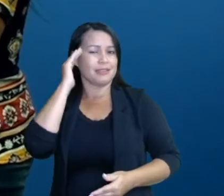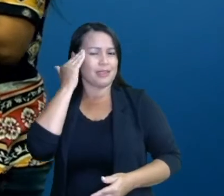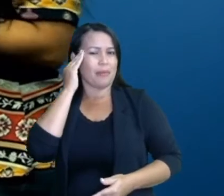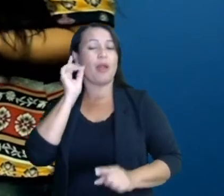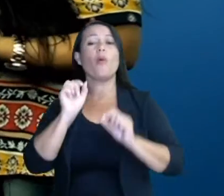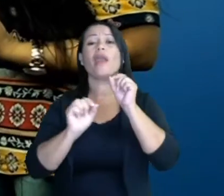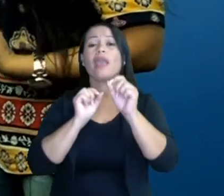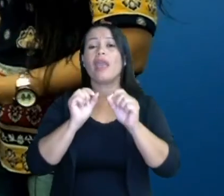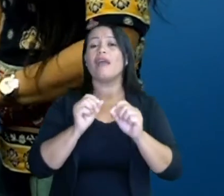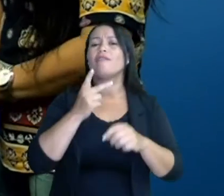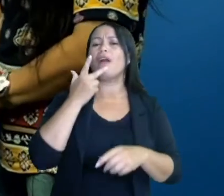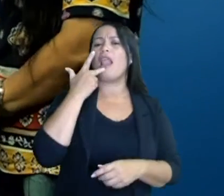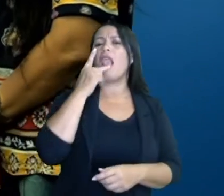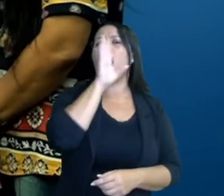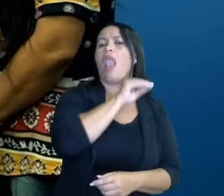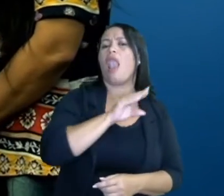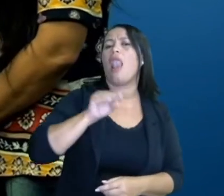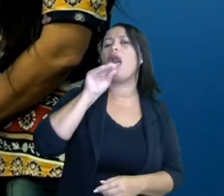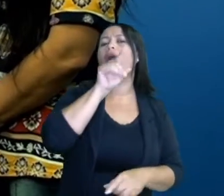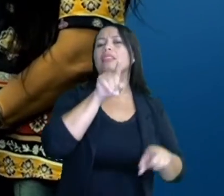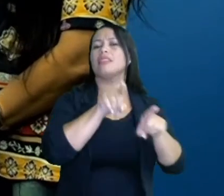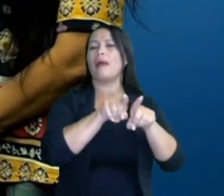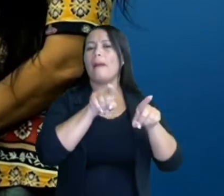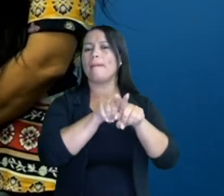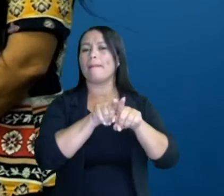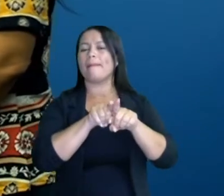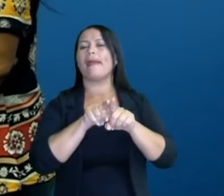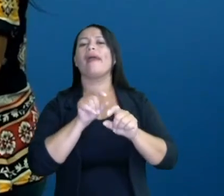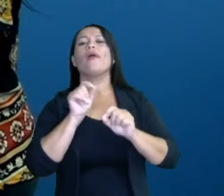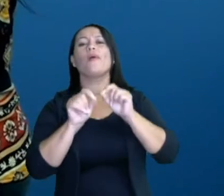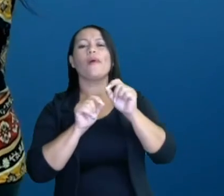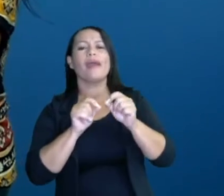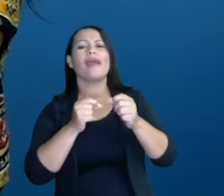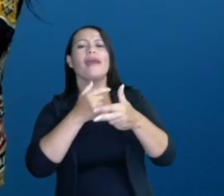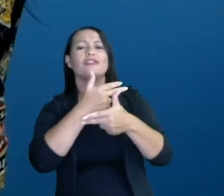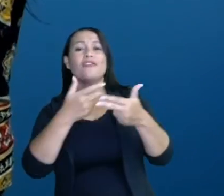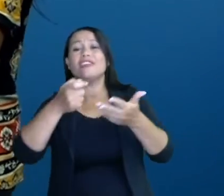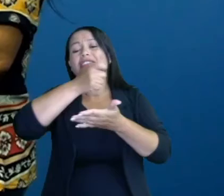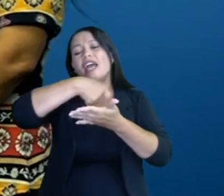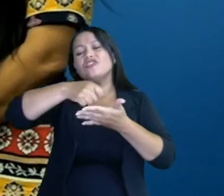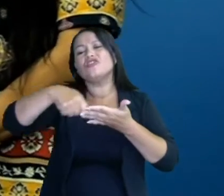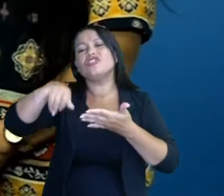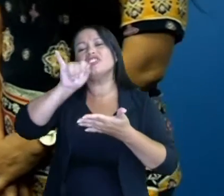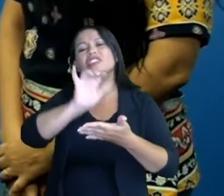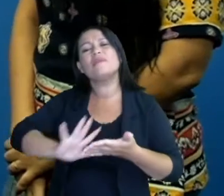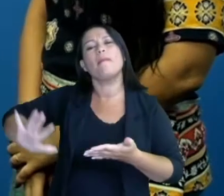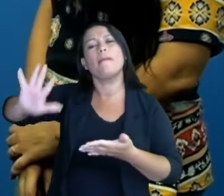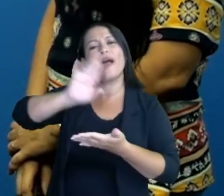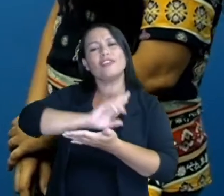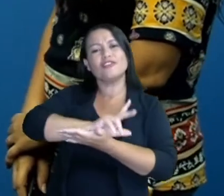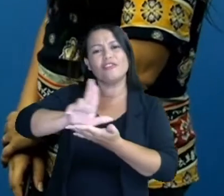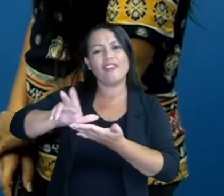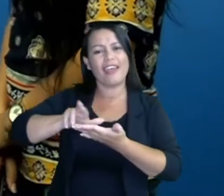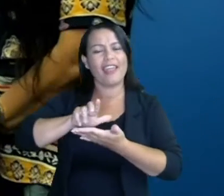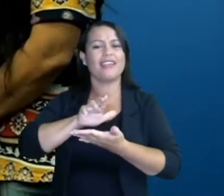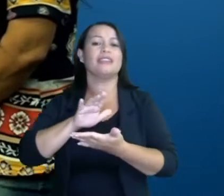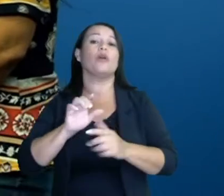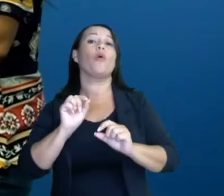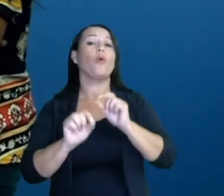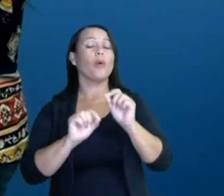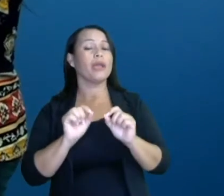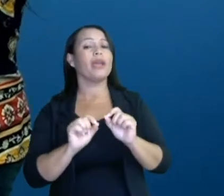o verbal com os esquemas infográficos, imagens variadas, etc.